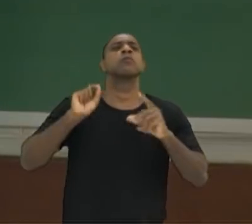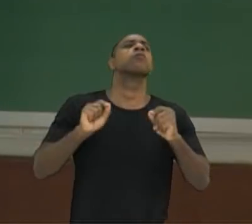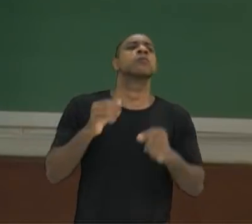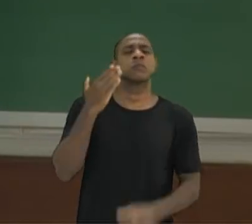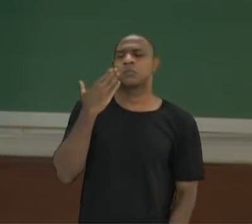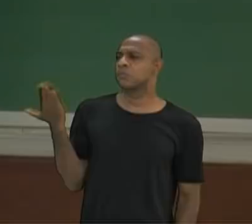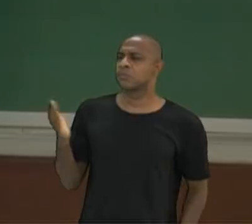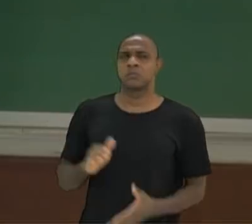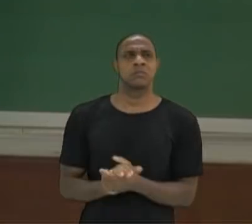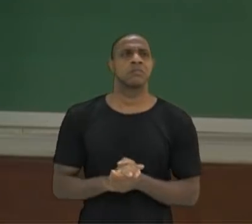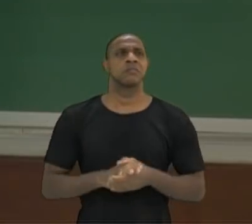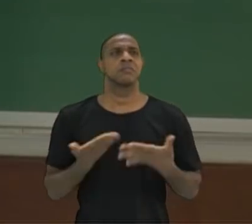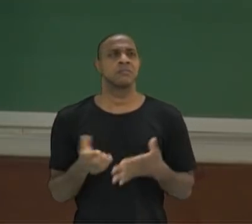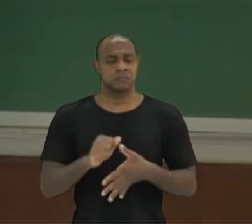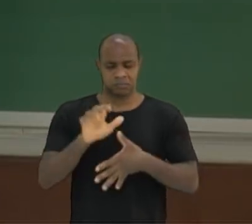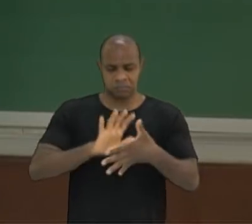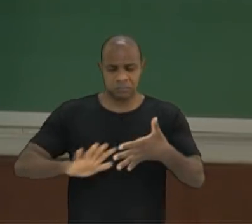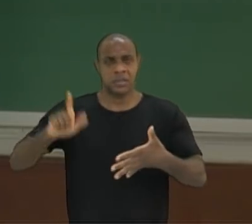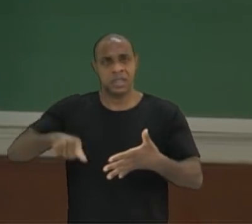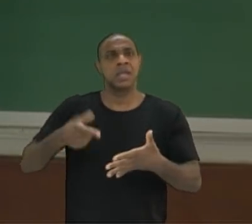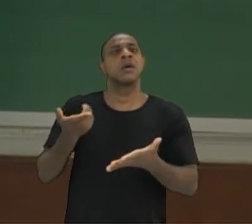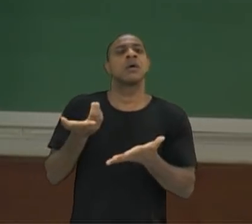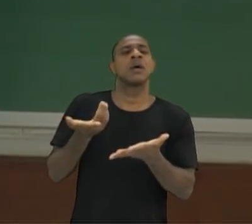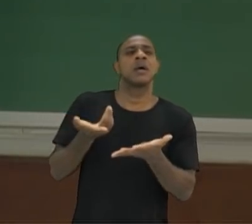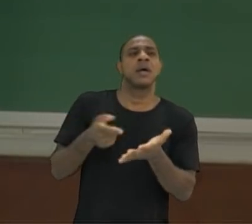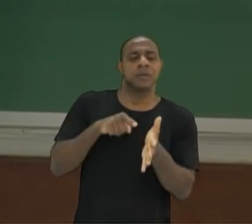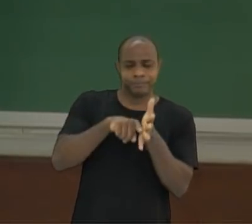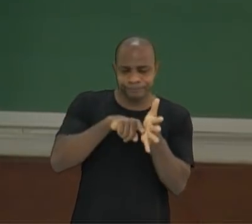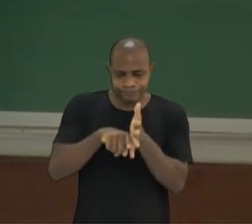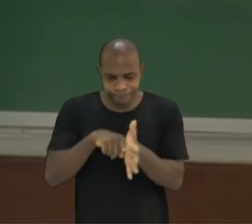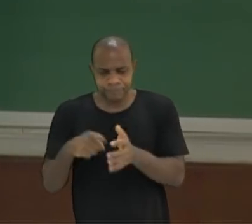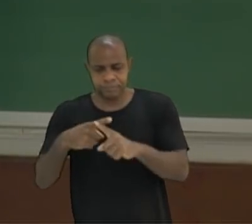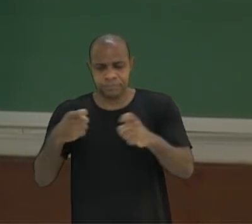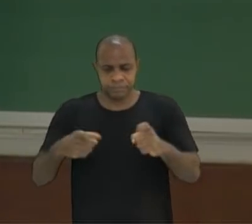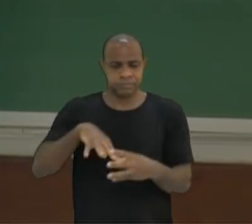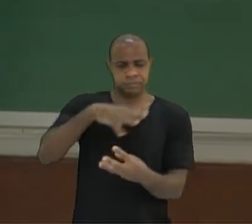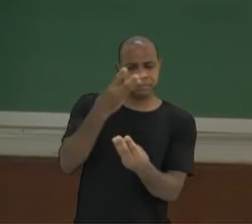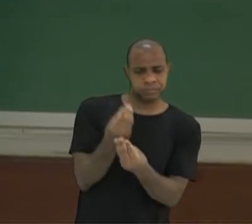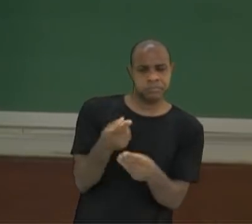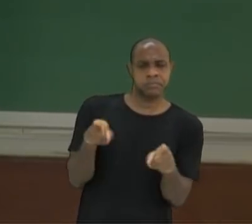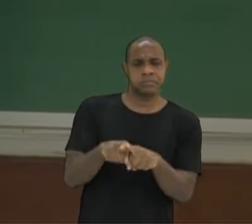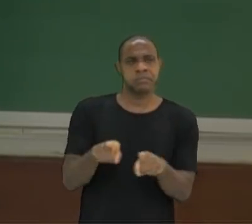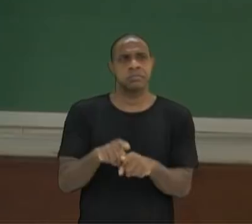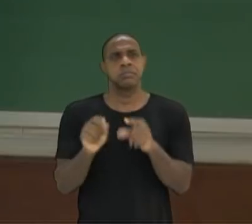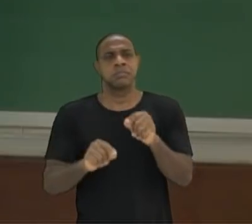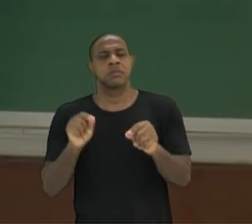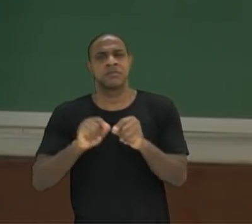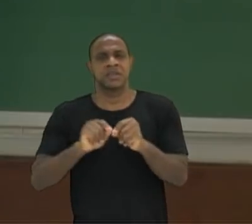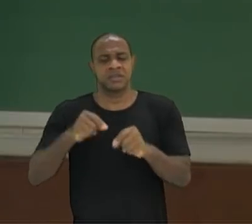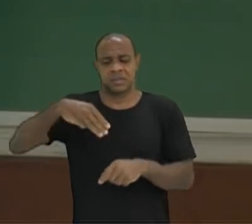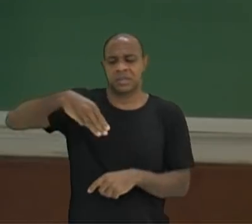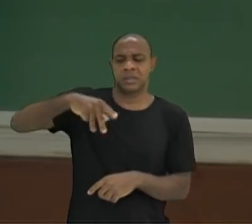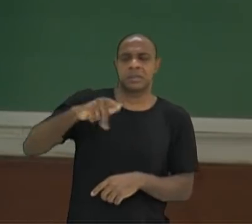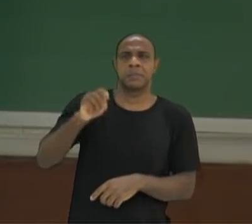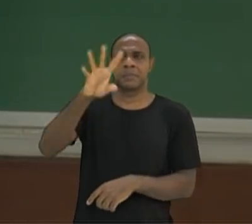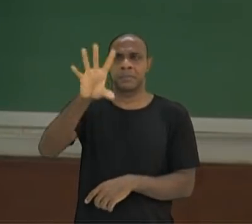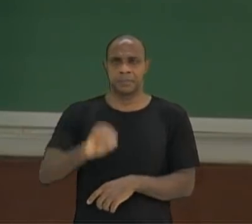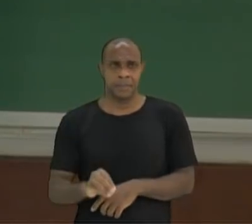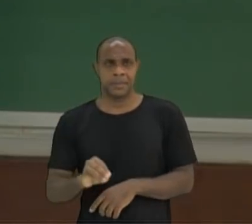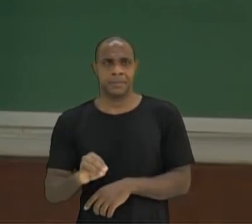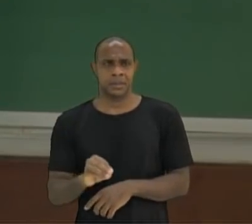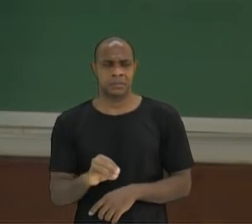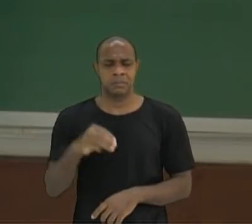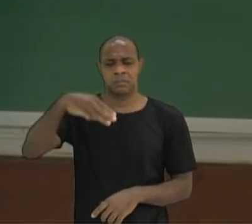a cartografia é a ciência e também a arte de produzir mapas. Afinal,